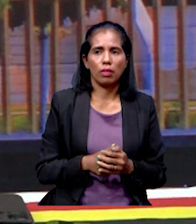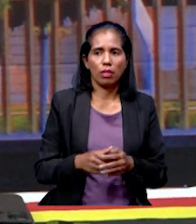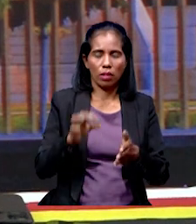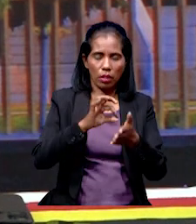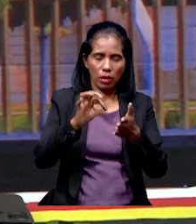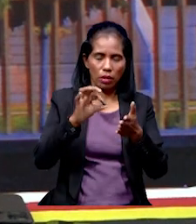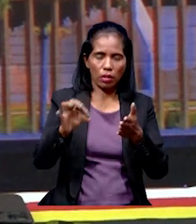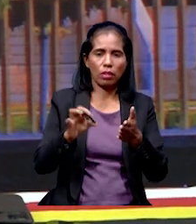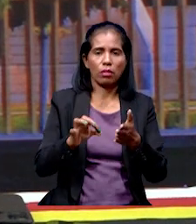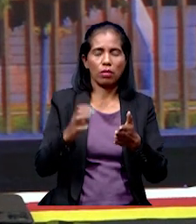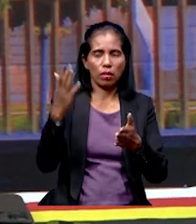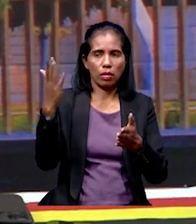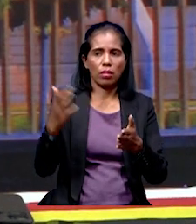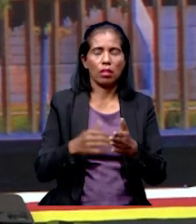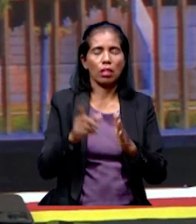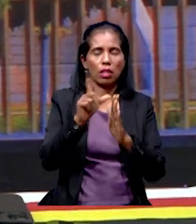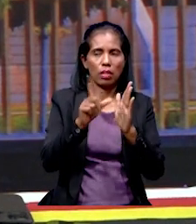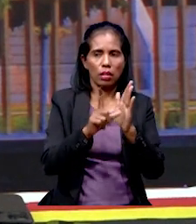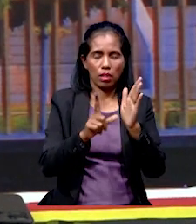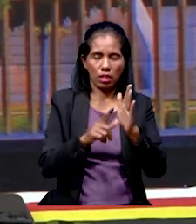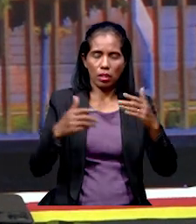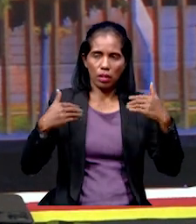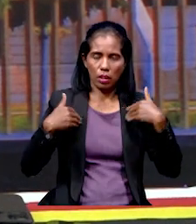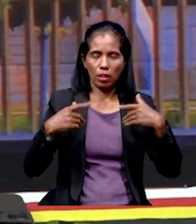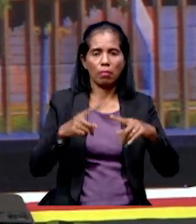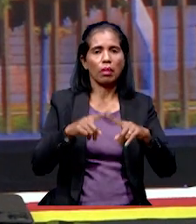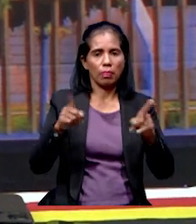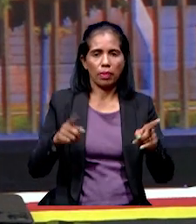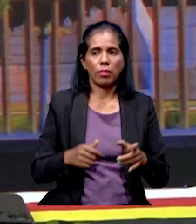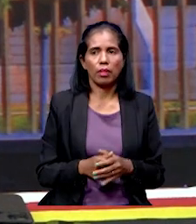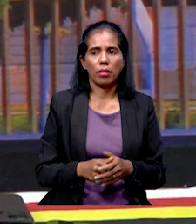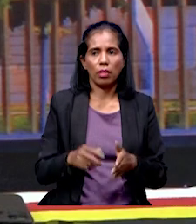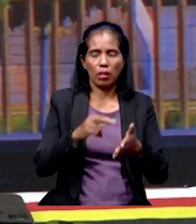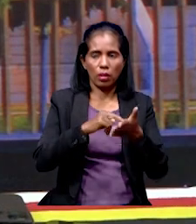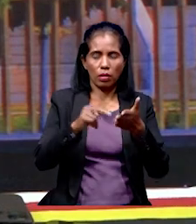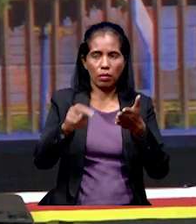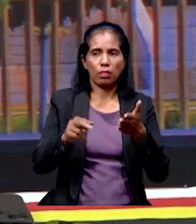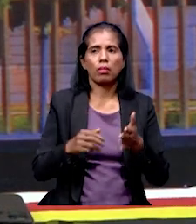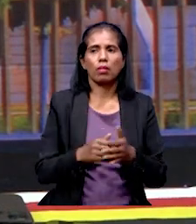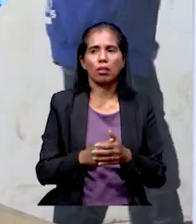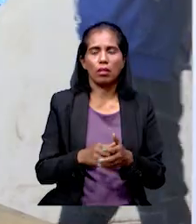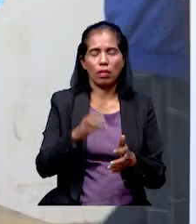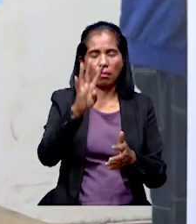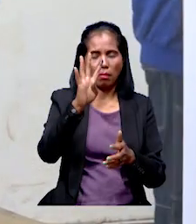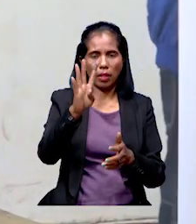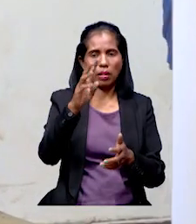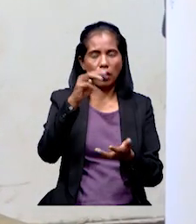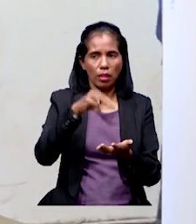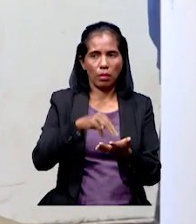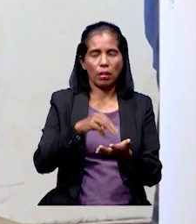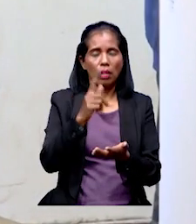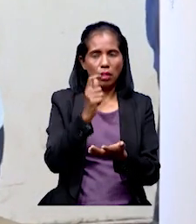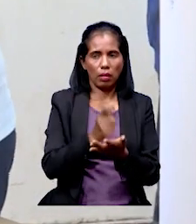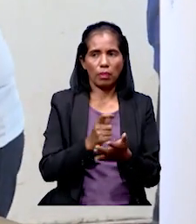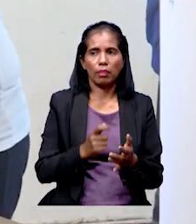registro e calendário, né? Lista, né? E outro, mas bem, número global, né? Mas 4.000 e tal. Tirado